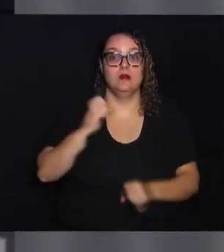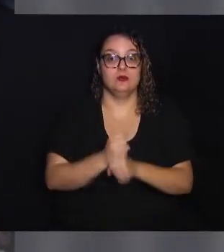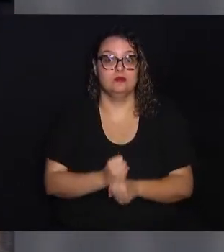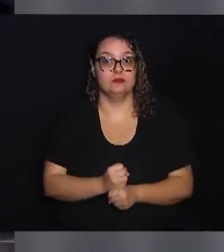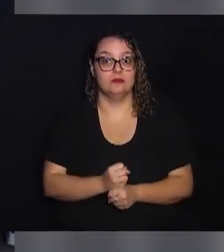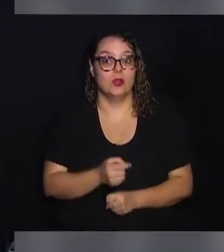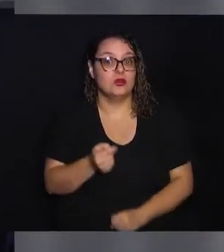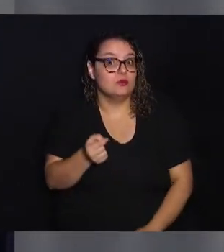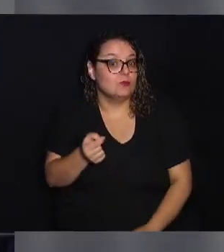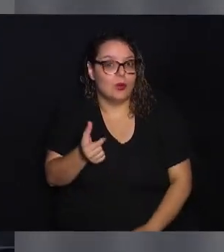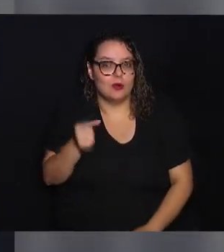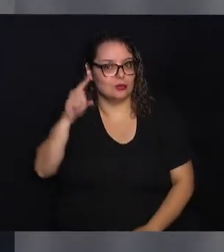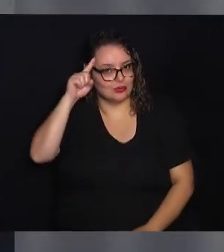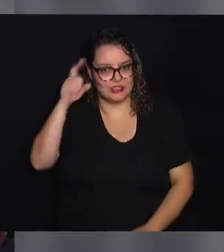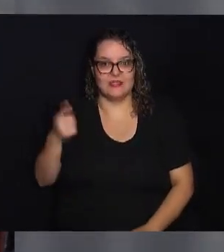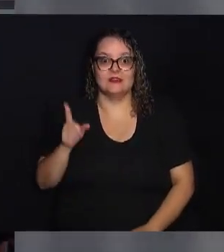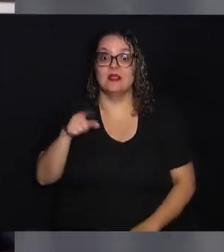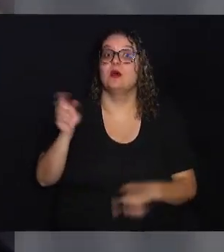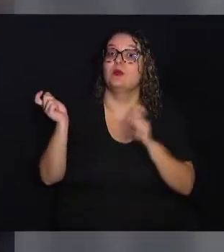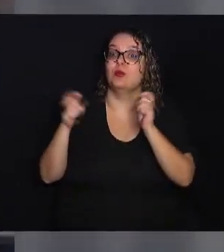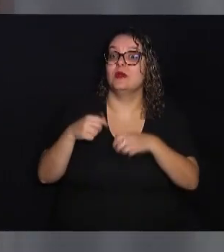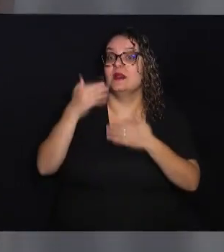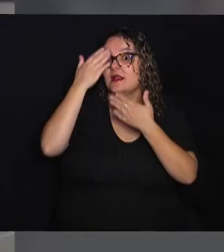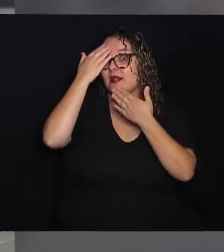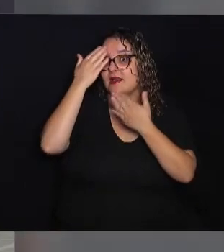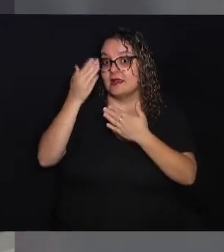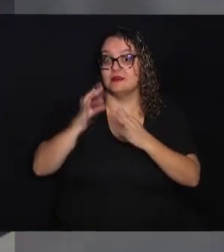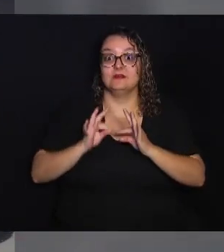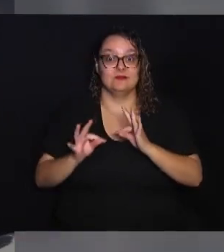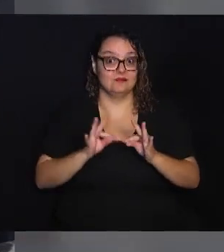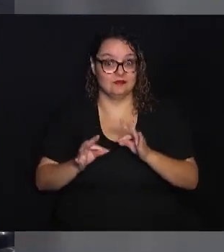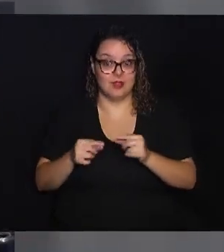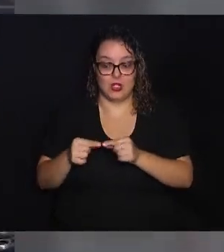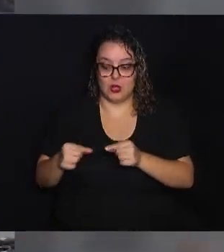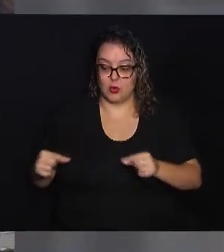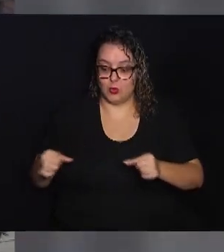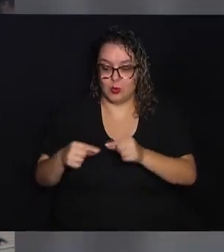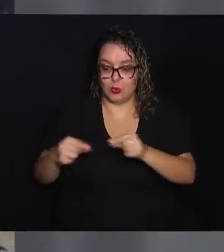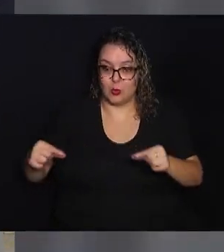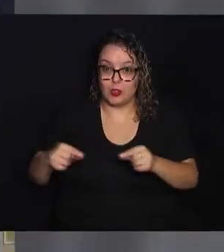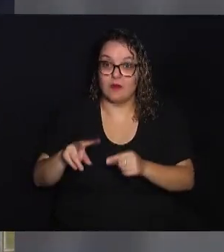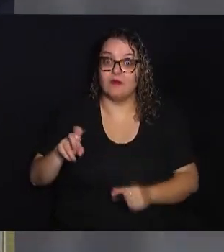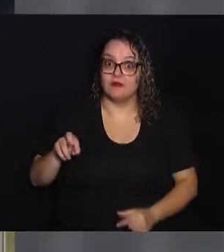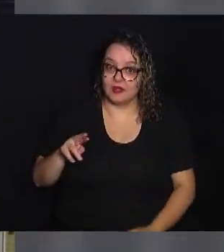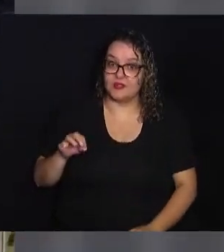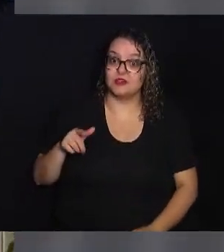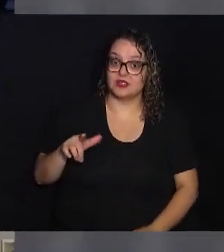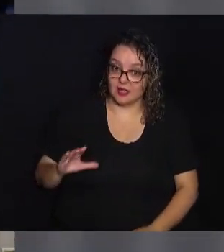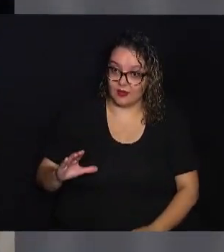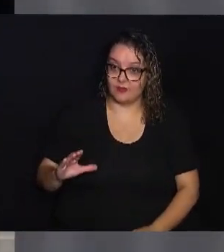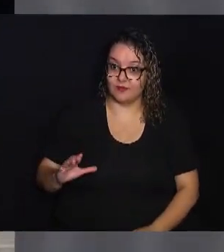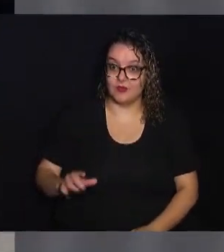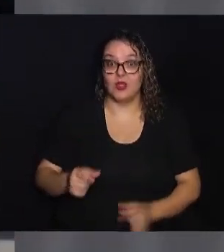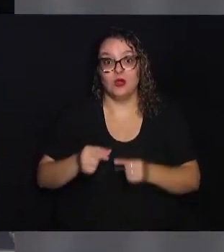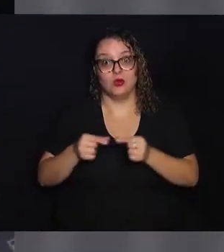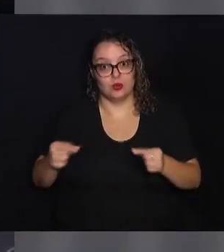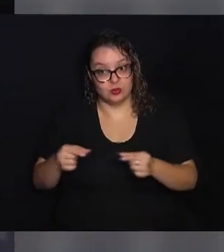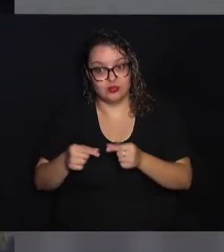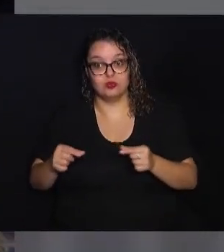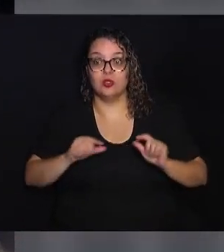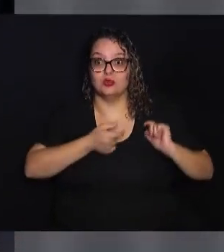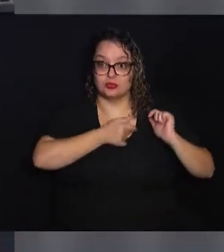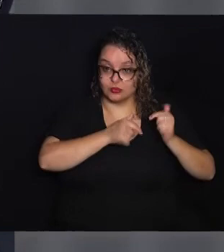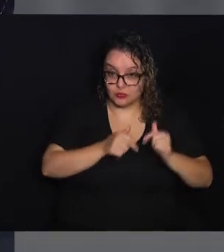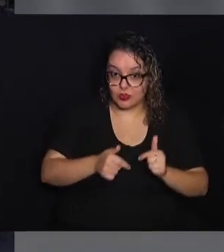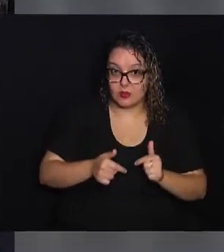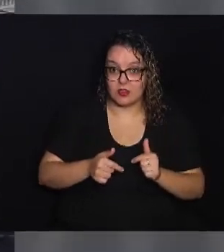Ullevål foram concluídas em questão de poucos dias. Isso foi possível graças à técnica dos painéis solares verticais.